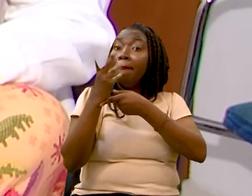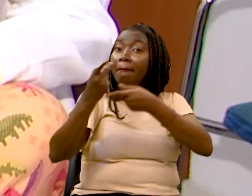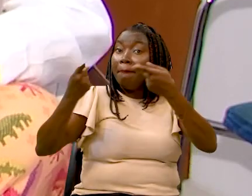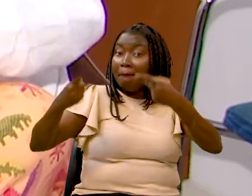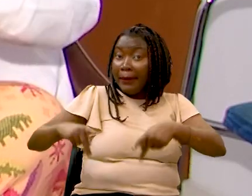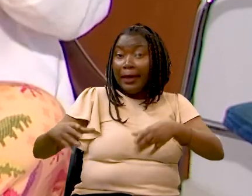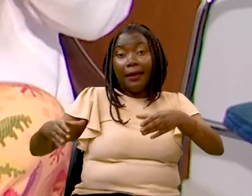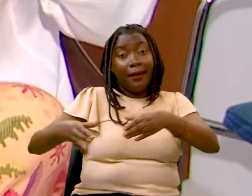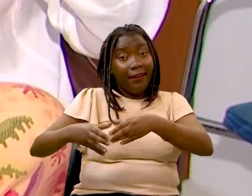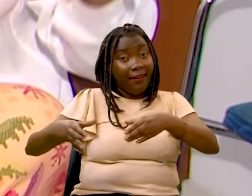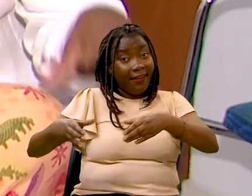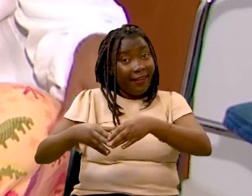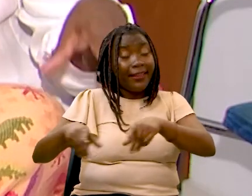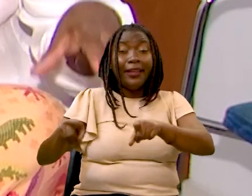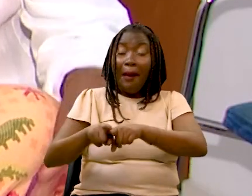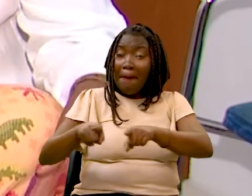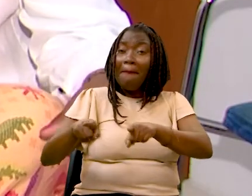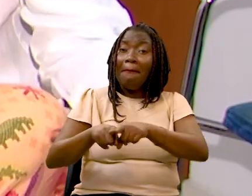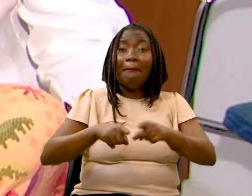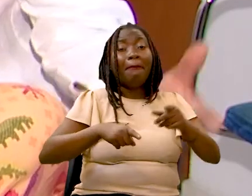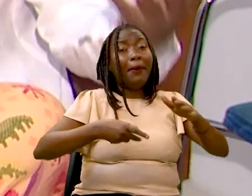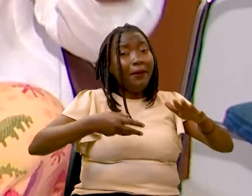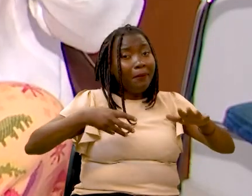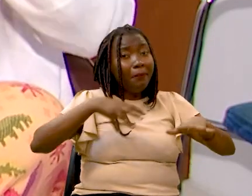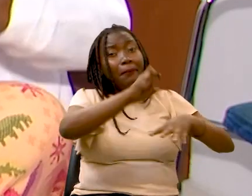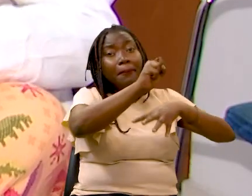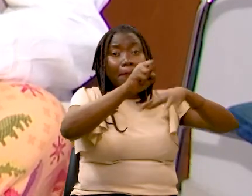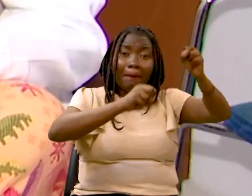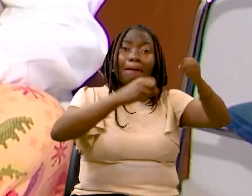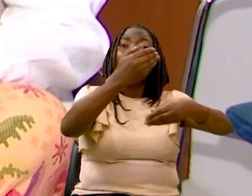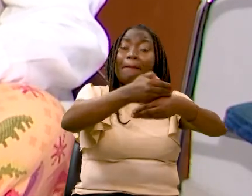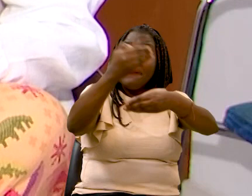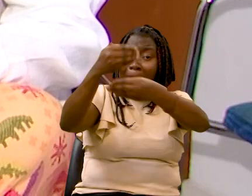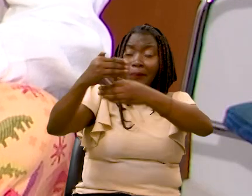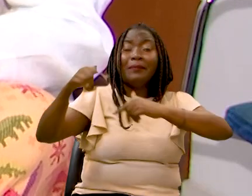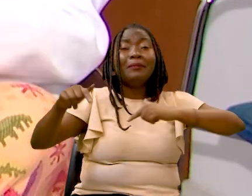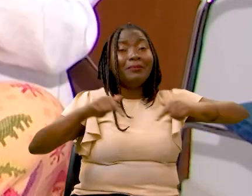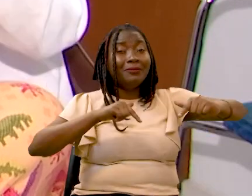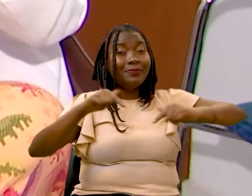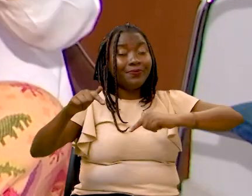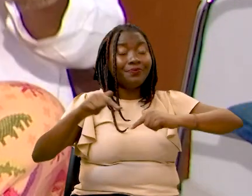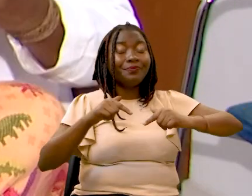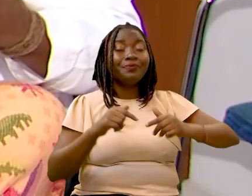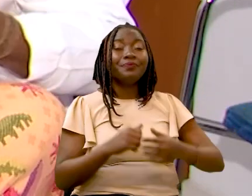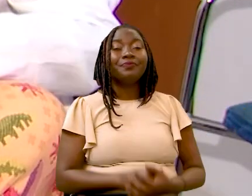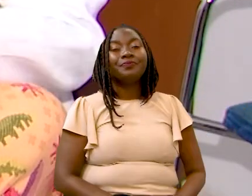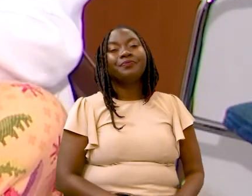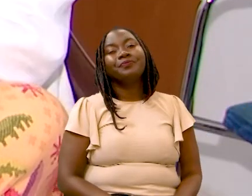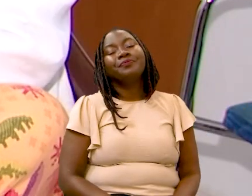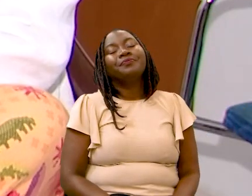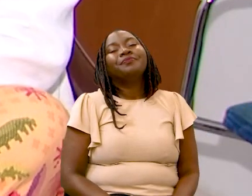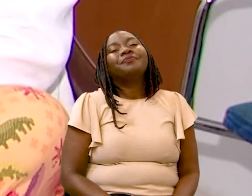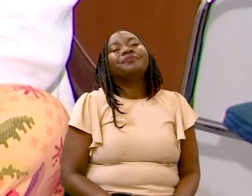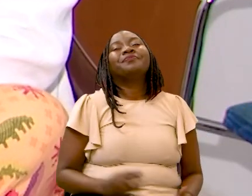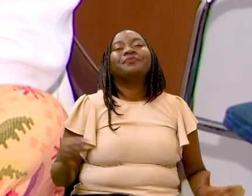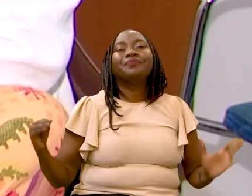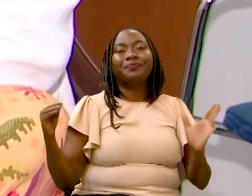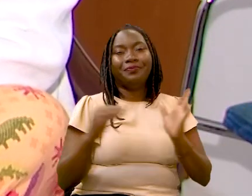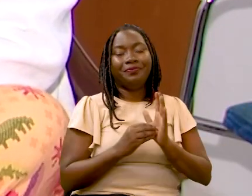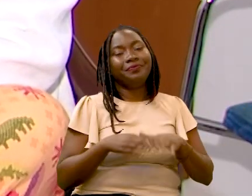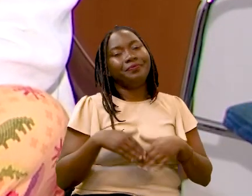e também os artistas da comunidade também ocuparão essas paredes e também terão os seus trabalhos ali